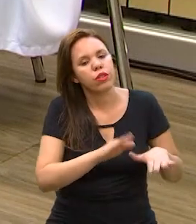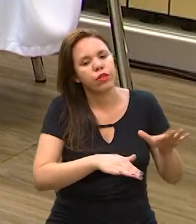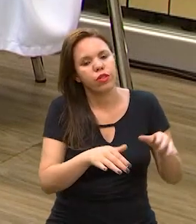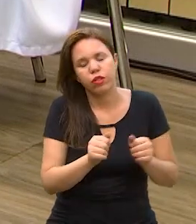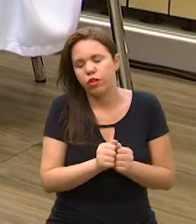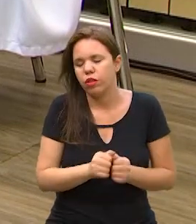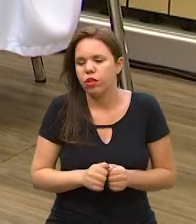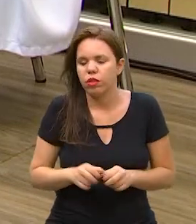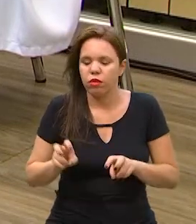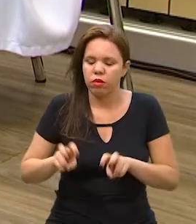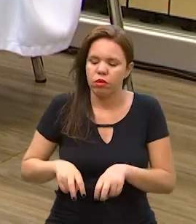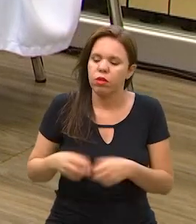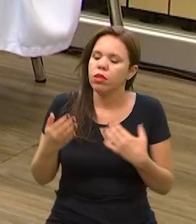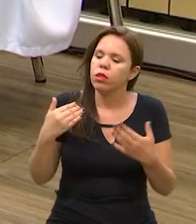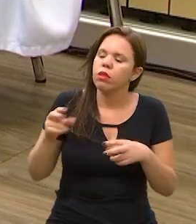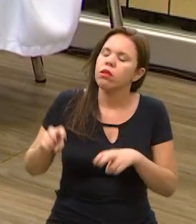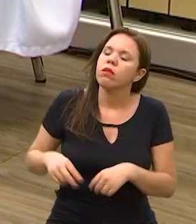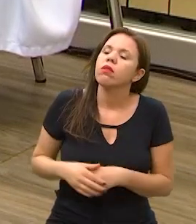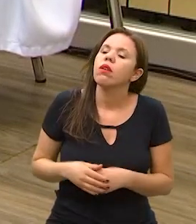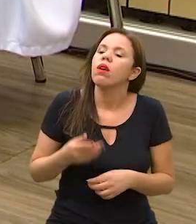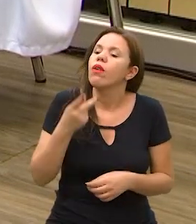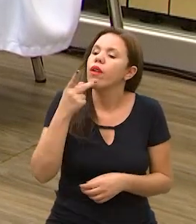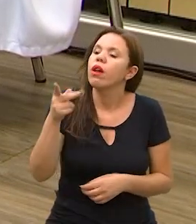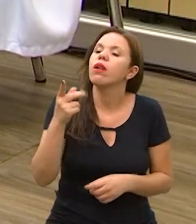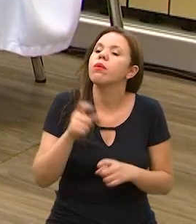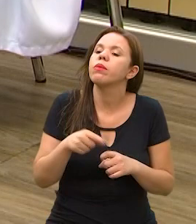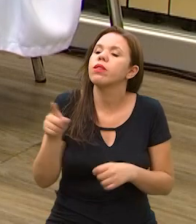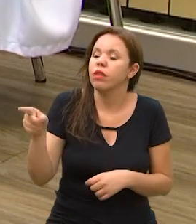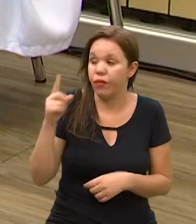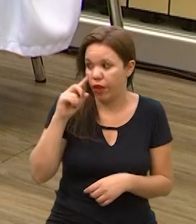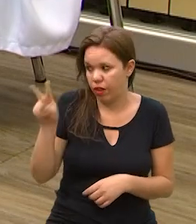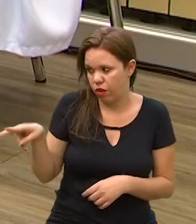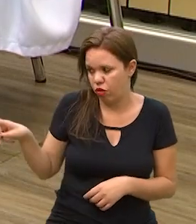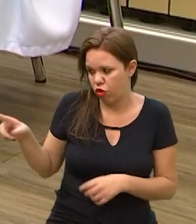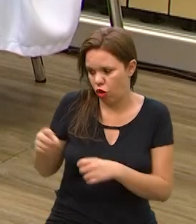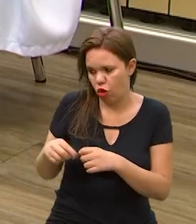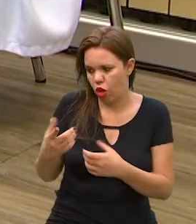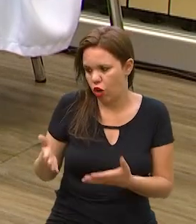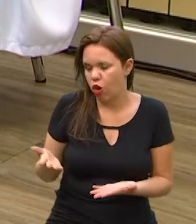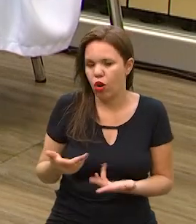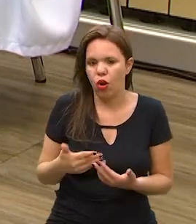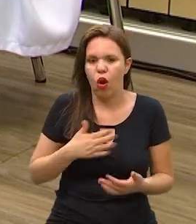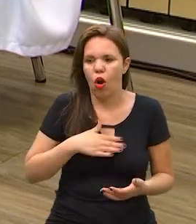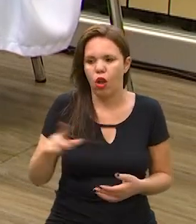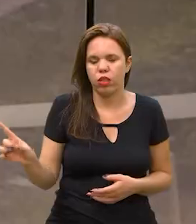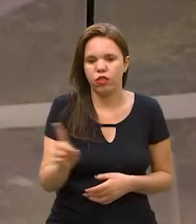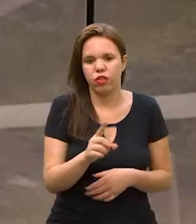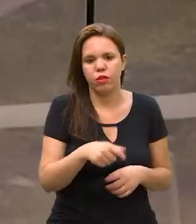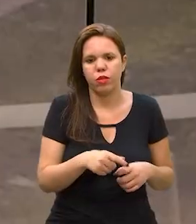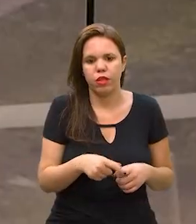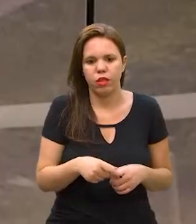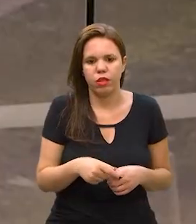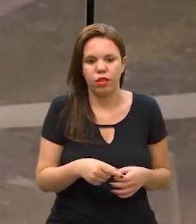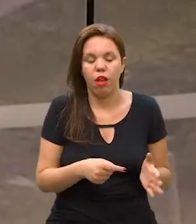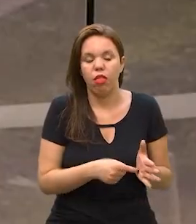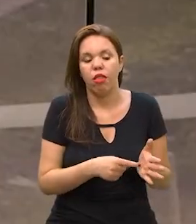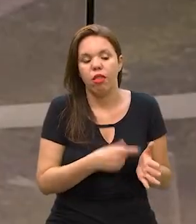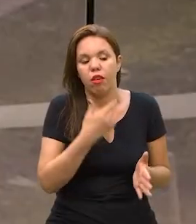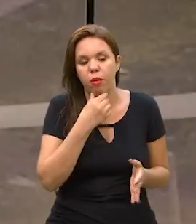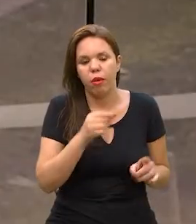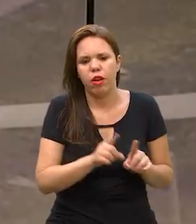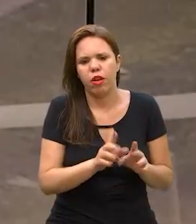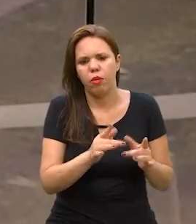vai junto, senta do lado da cadeira, ainda fala pro médico assim, tá vendo, doutor? Ele não gosta de ir no médico, ainda dedura o marido.